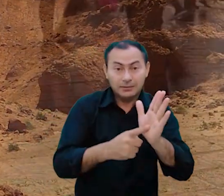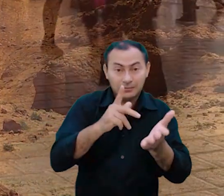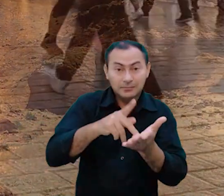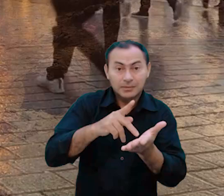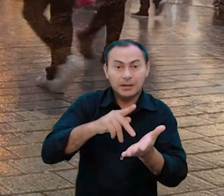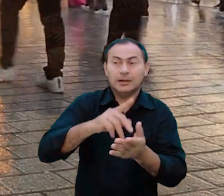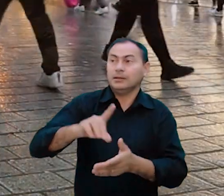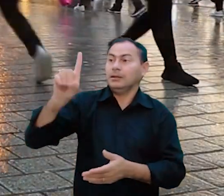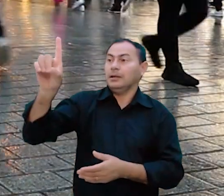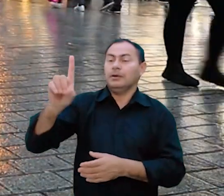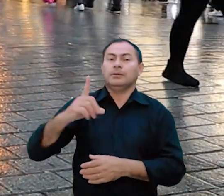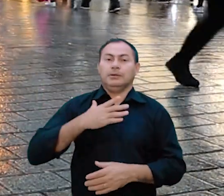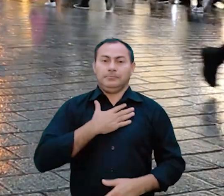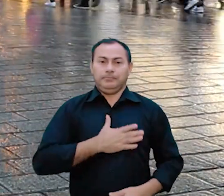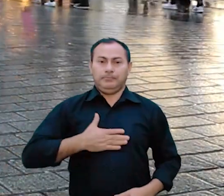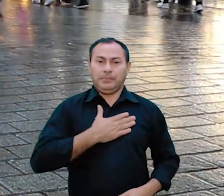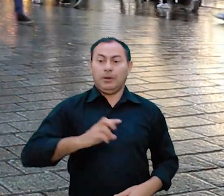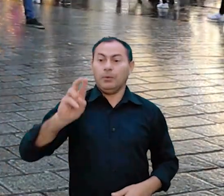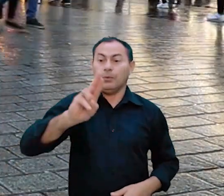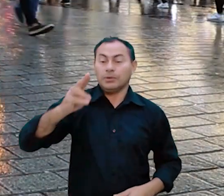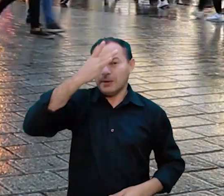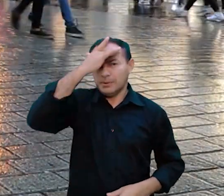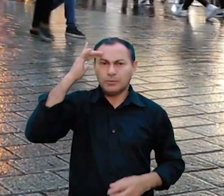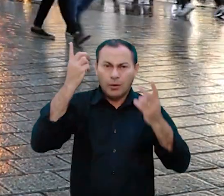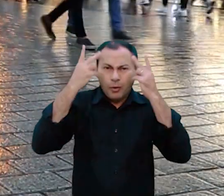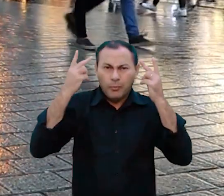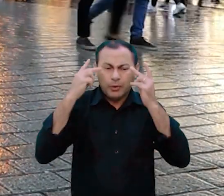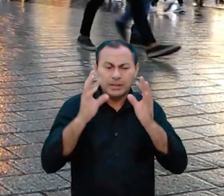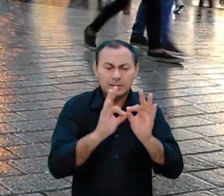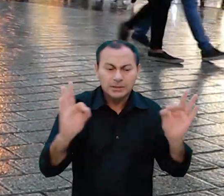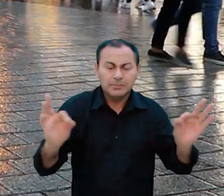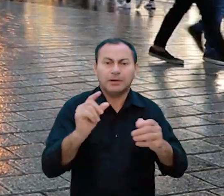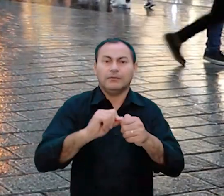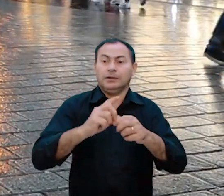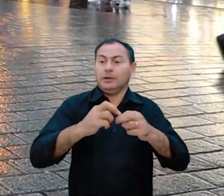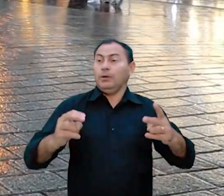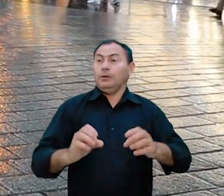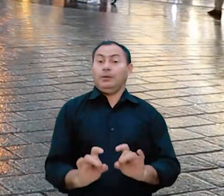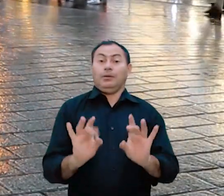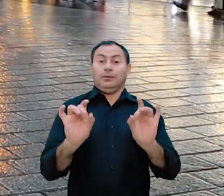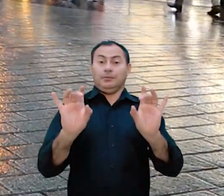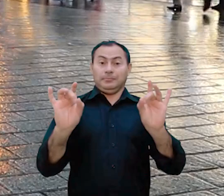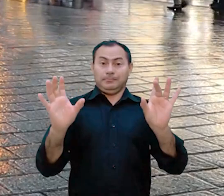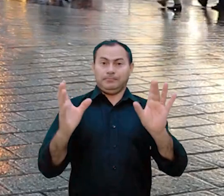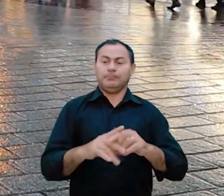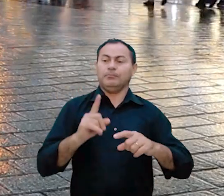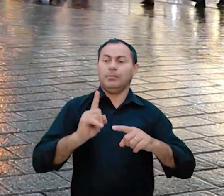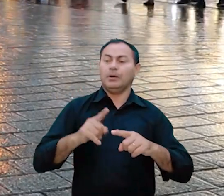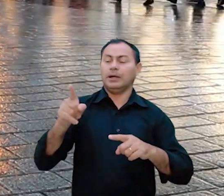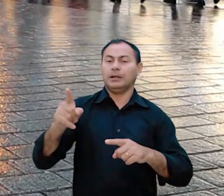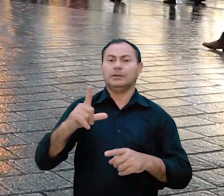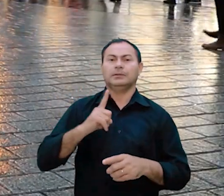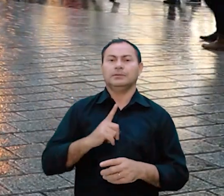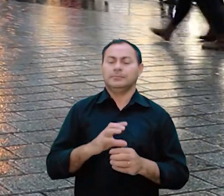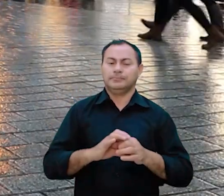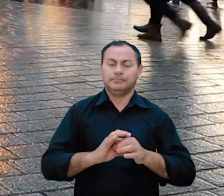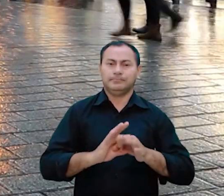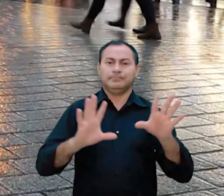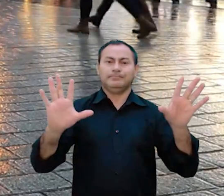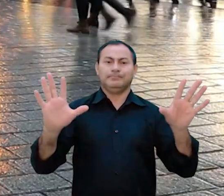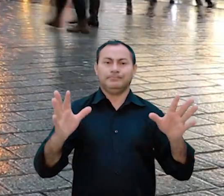nos dizem é: Deus tem prazer em usar pessoas comuns para fazer coisas extraordinárias porque elas